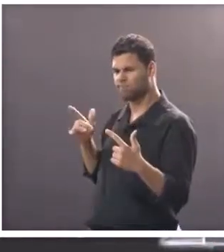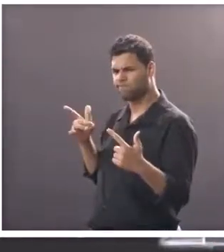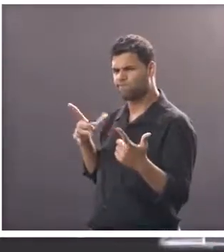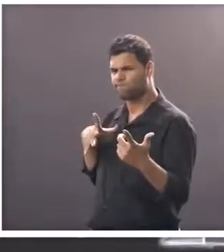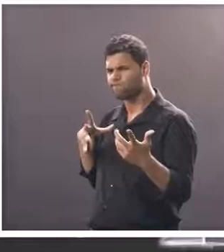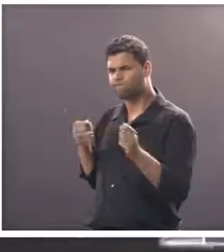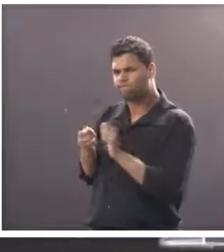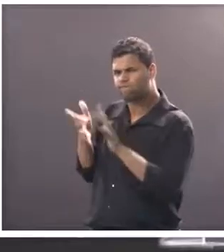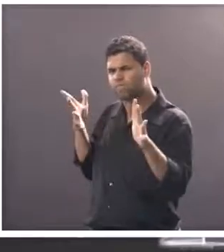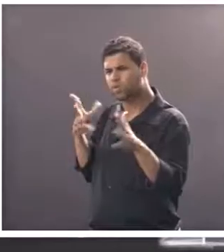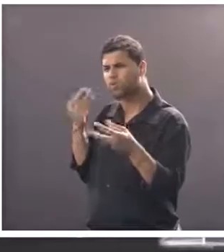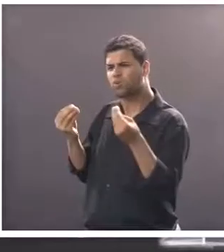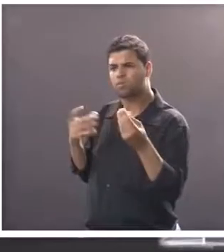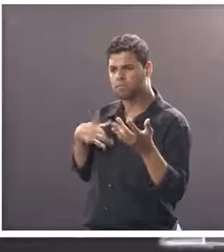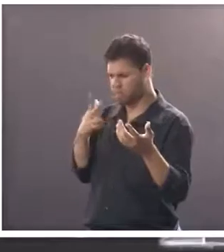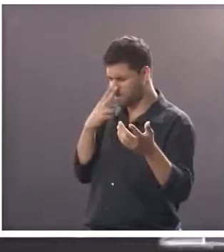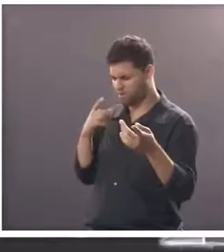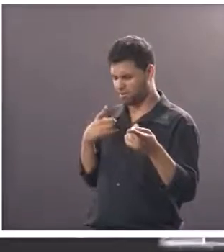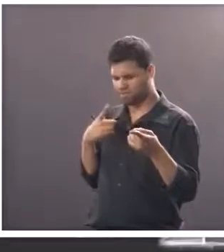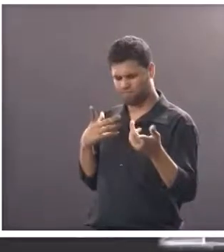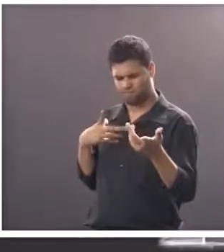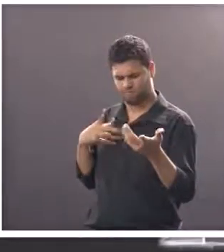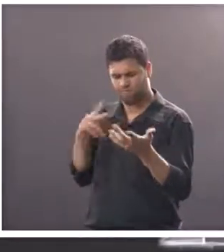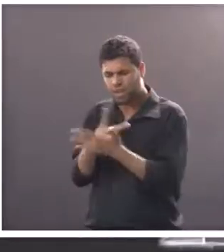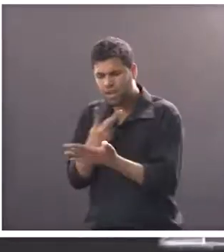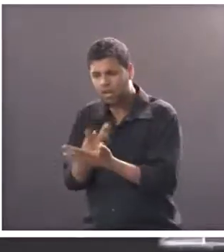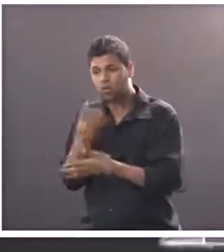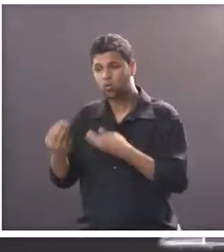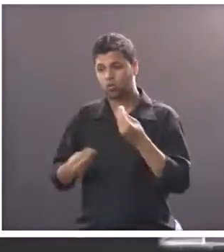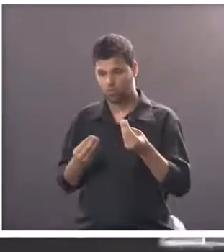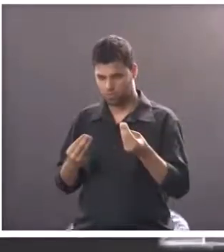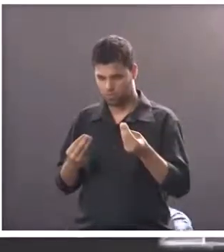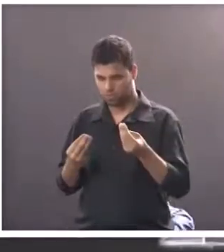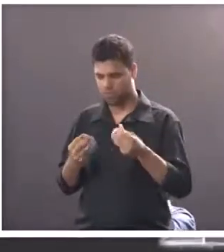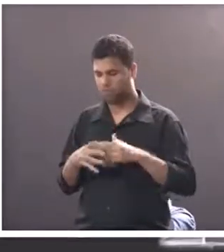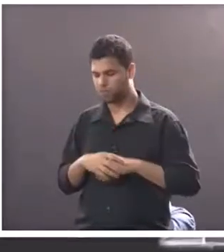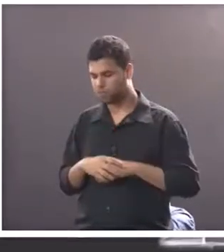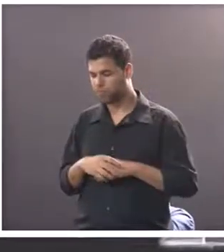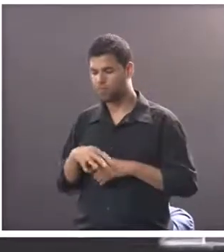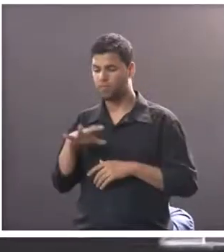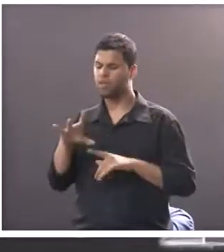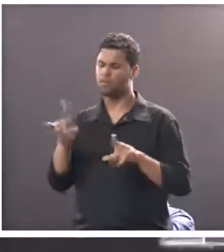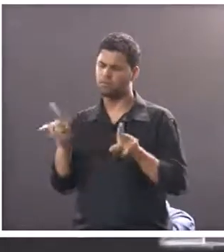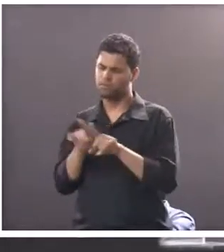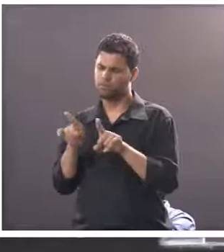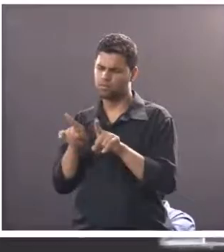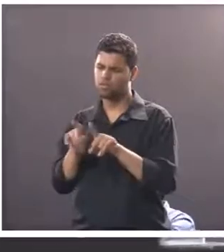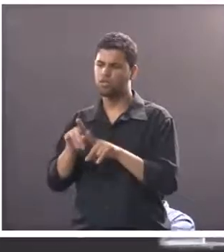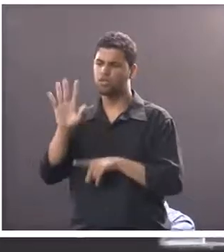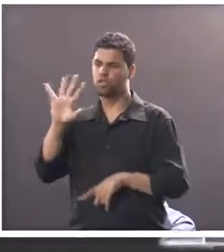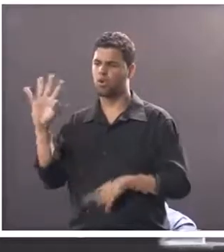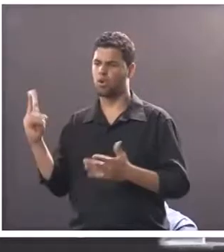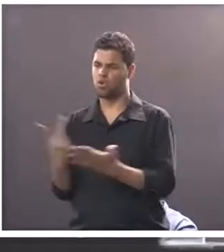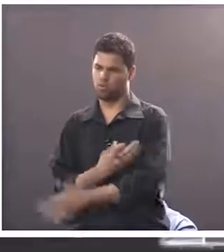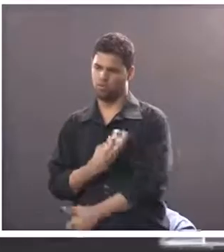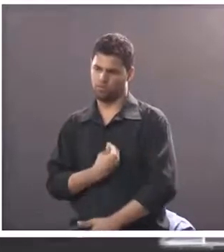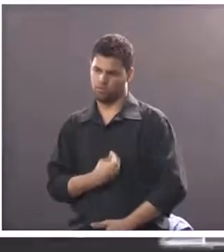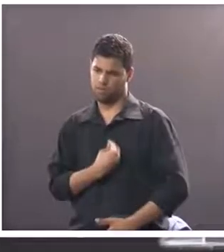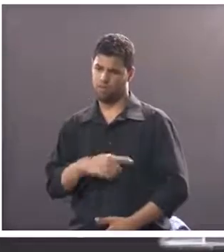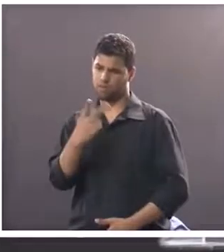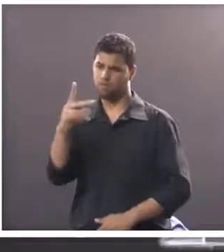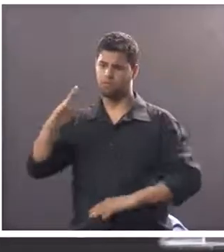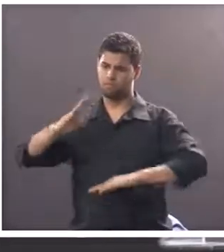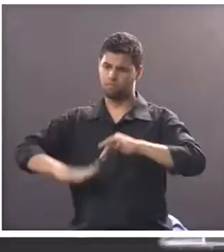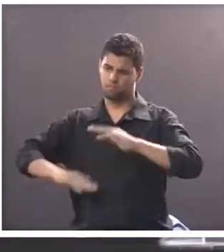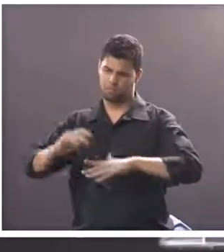falou. Foi isso não, eu sei, eu estou ouvindo. Isso a gente também já sofreu muito nos seminários, né? Principalmente